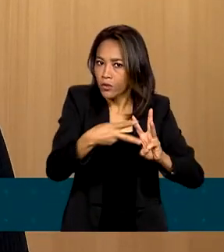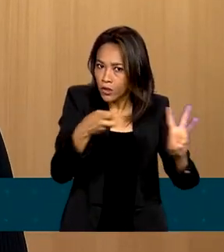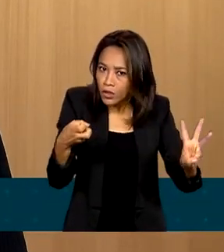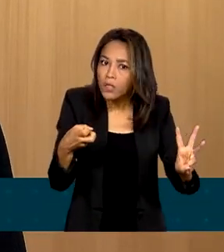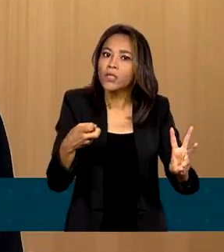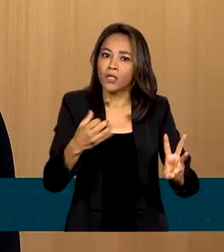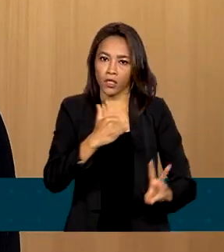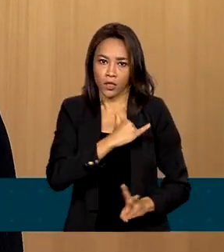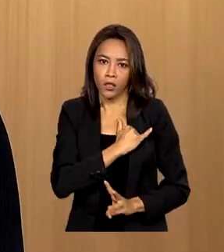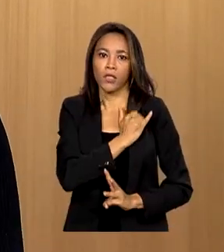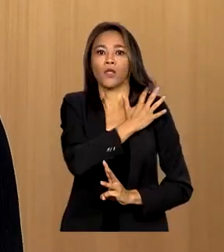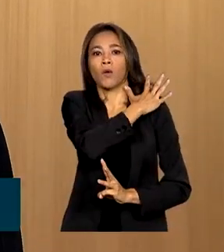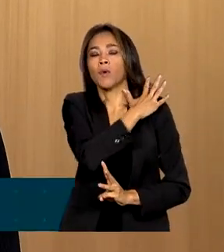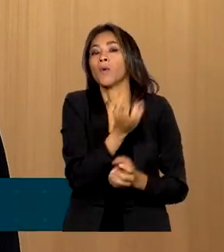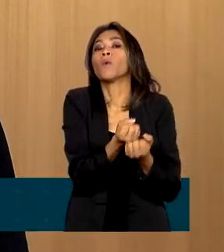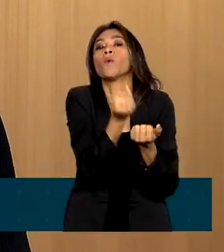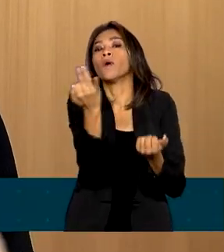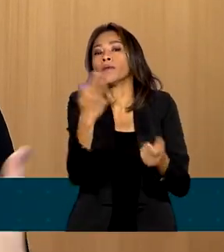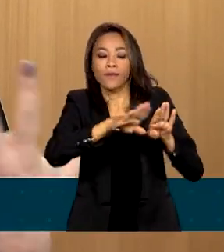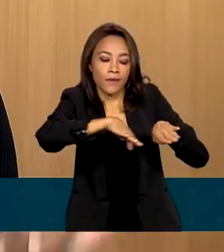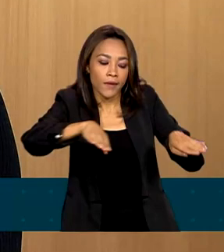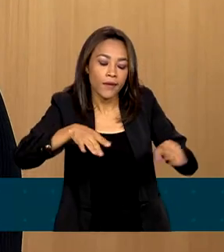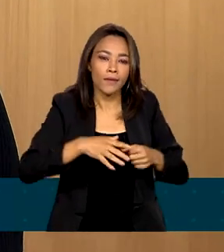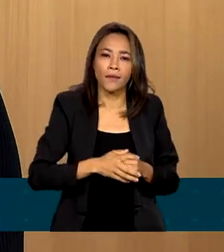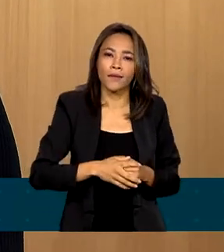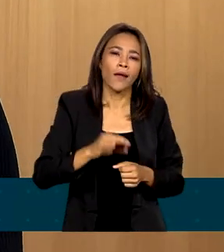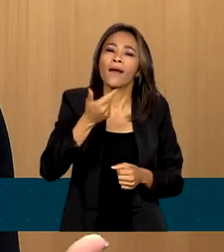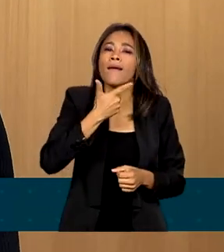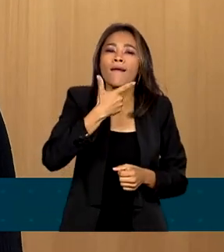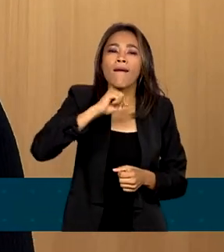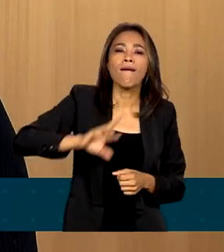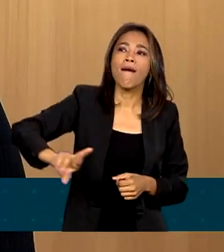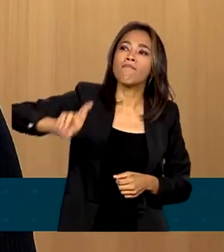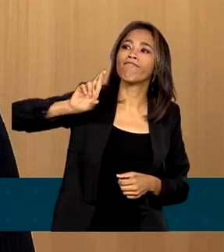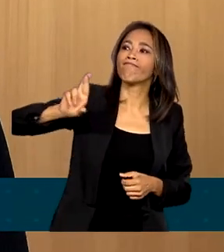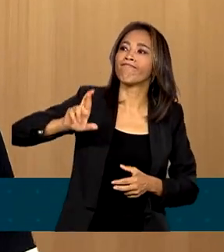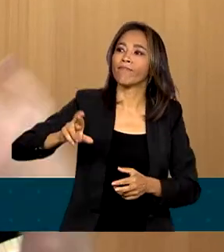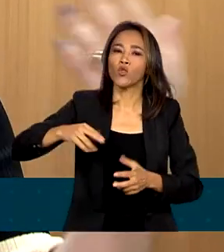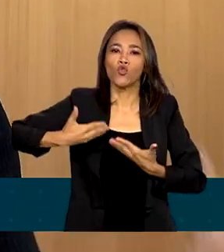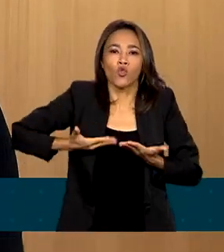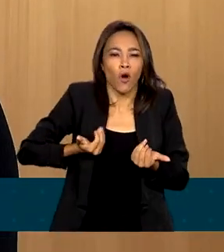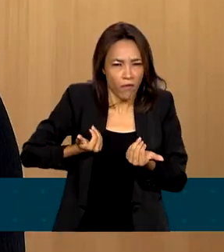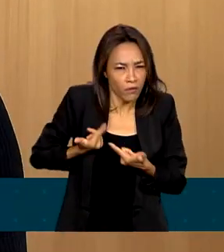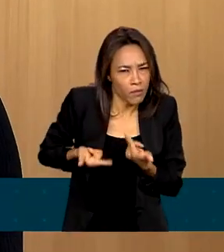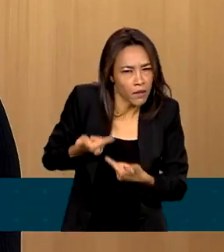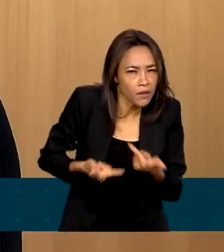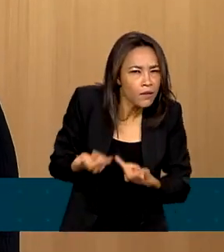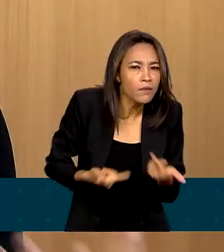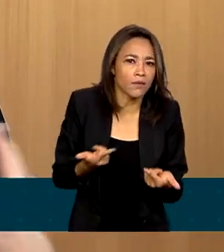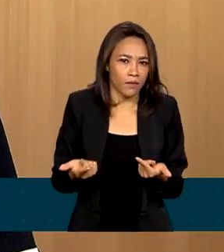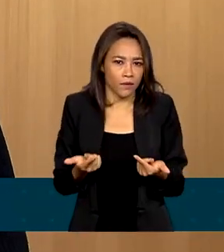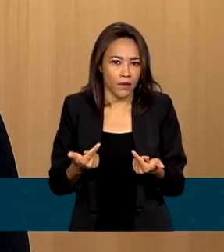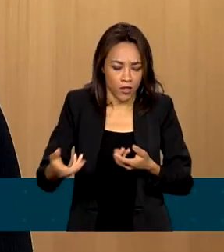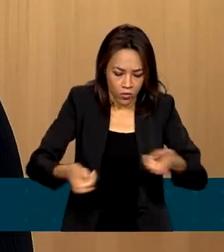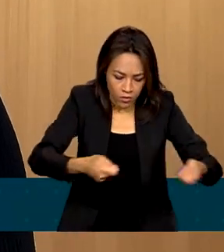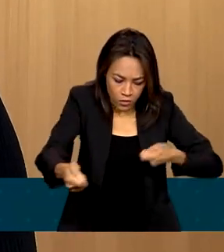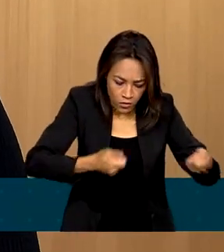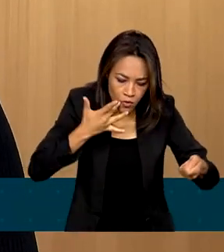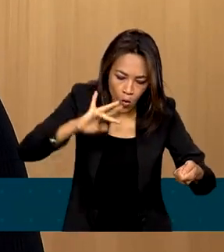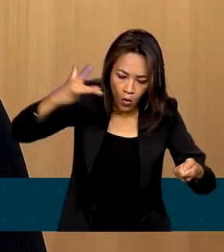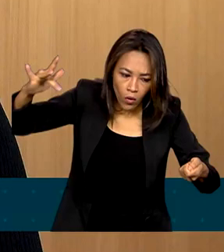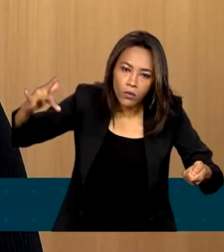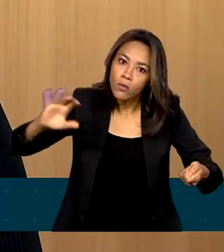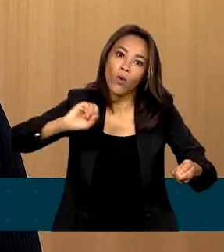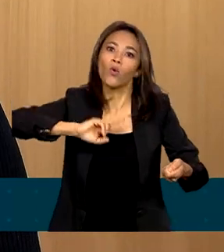yanomamis quantas crianças nós temos lá quem é a força motriz né os jovens estão trabalhando no minério não estão trabalhando